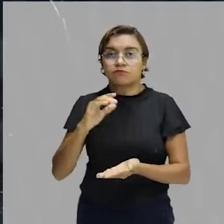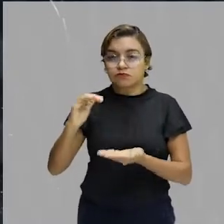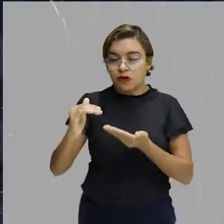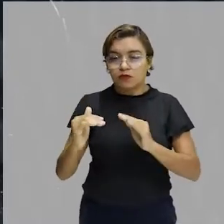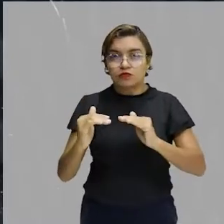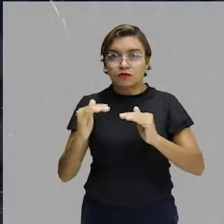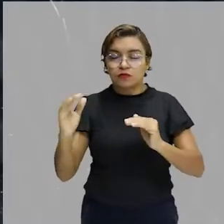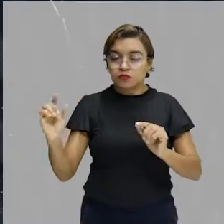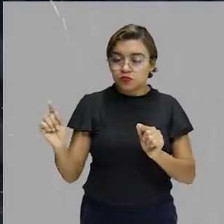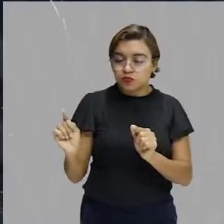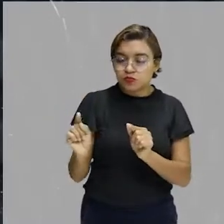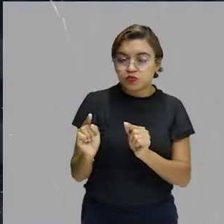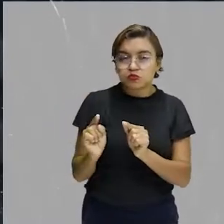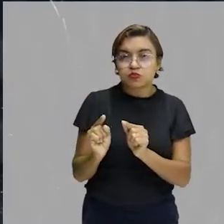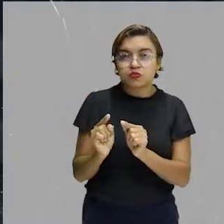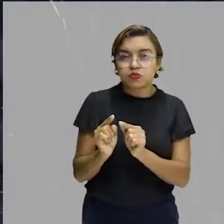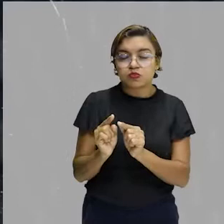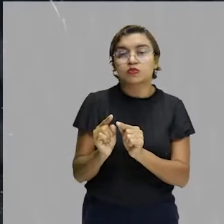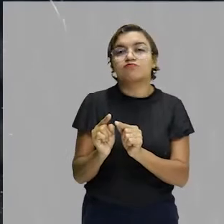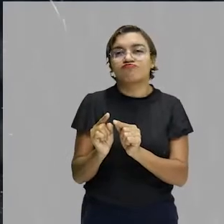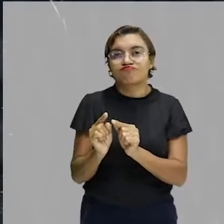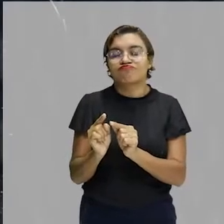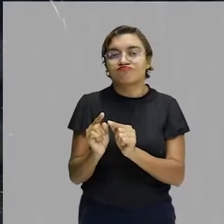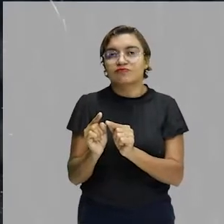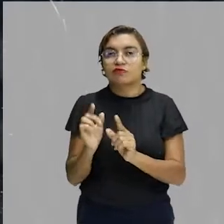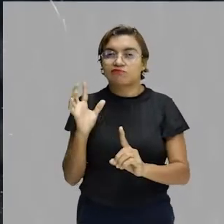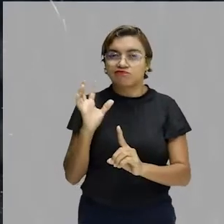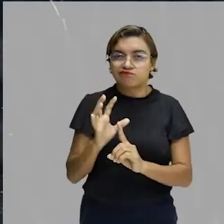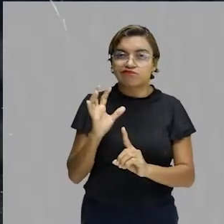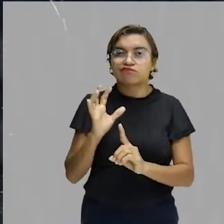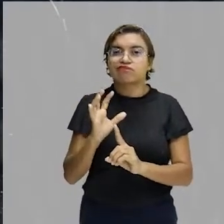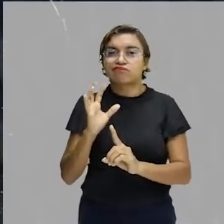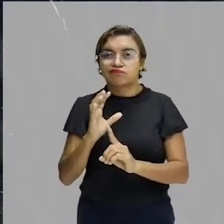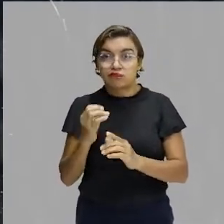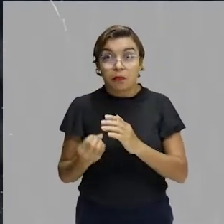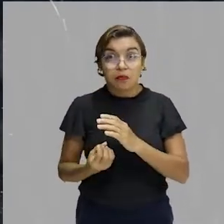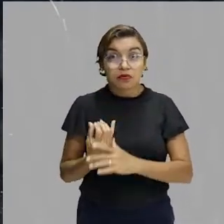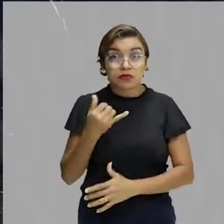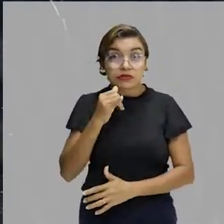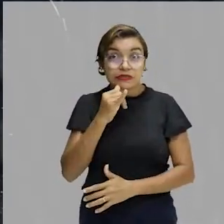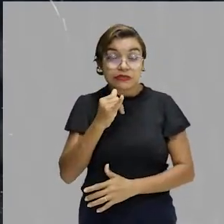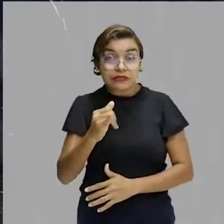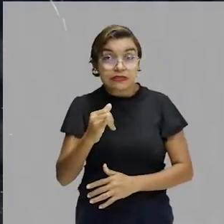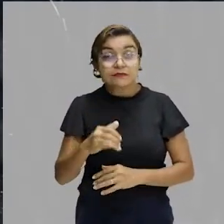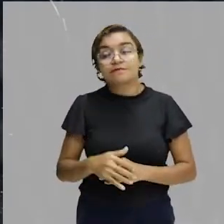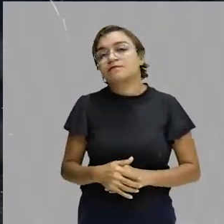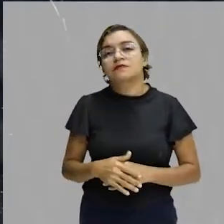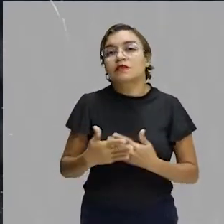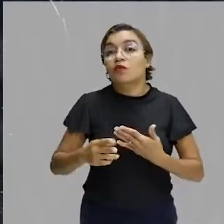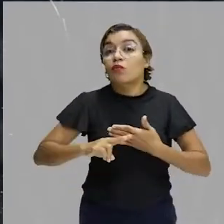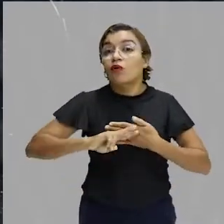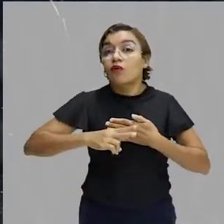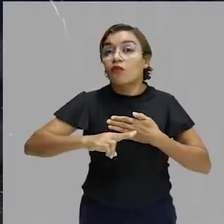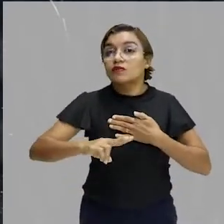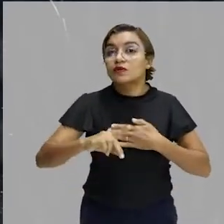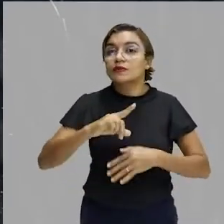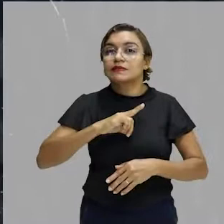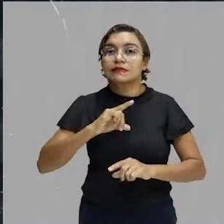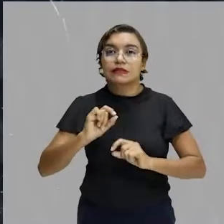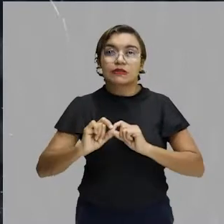baixíssimo, né? E, consequentemente, afetando a produção elétrica do Brasil. E, como consequência disso, nós